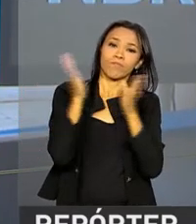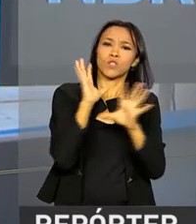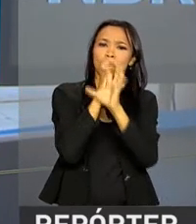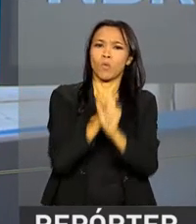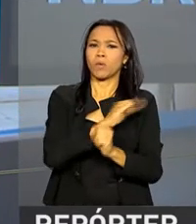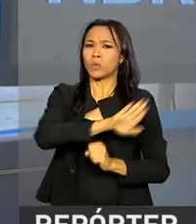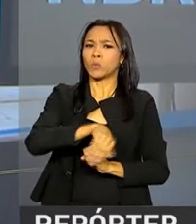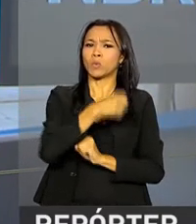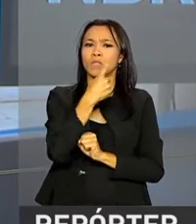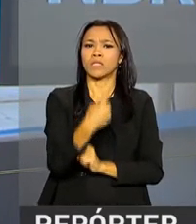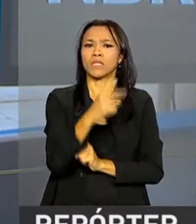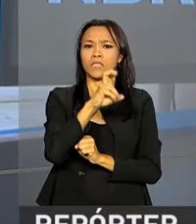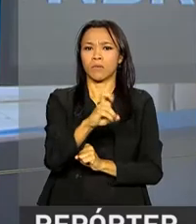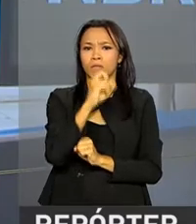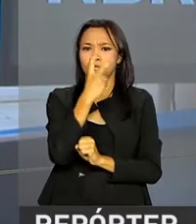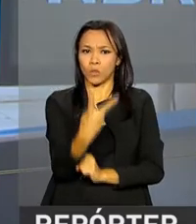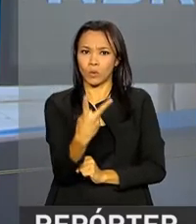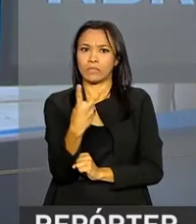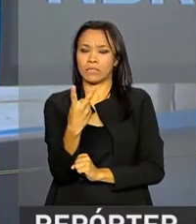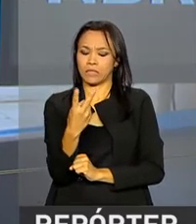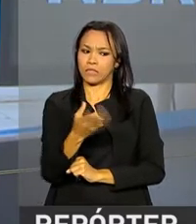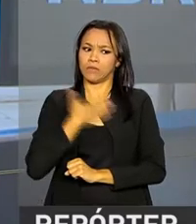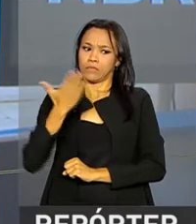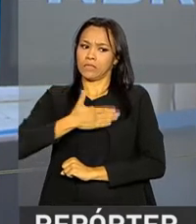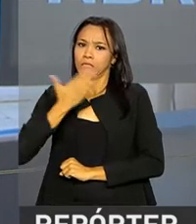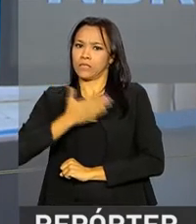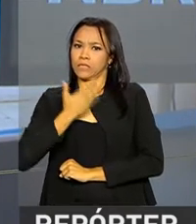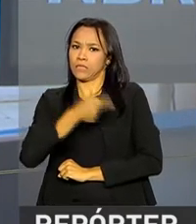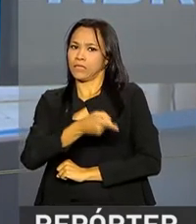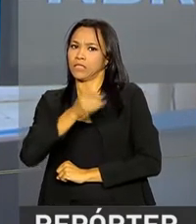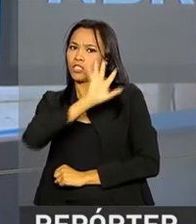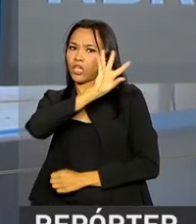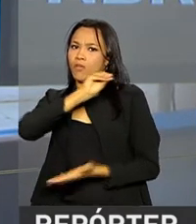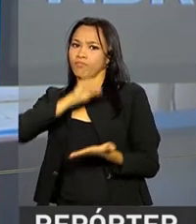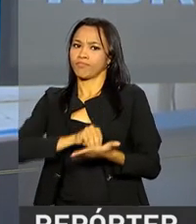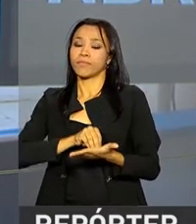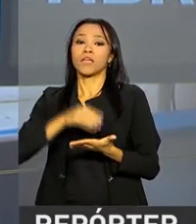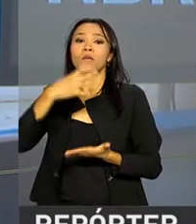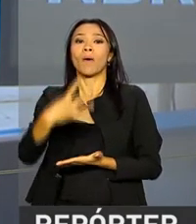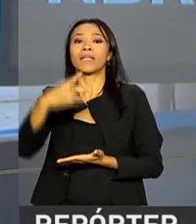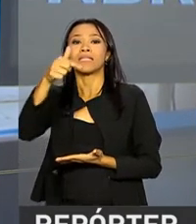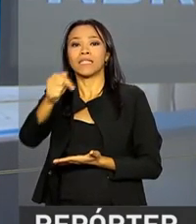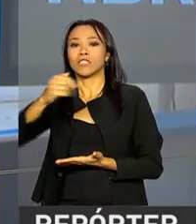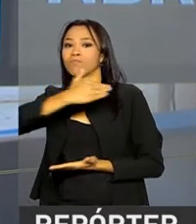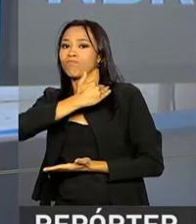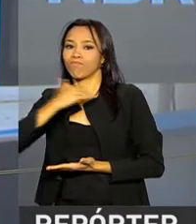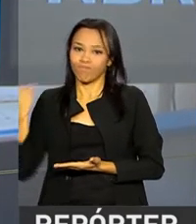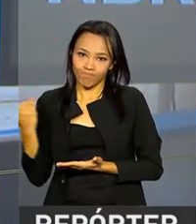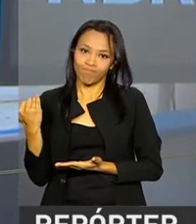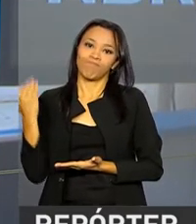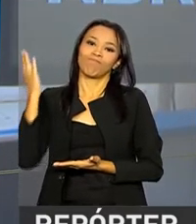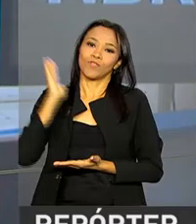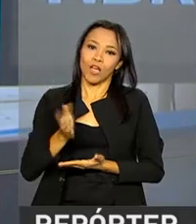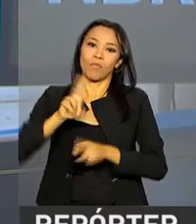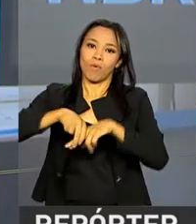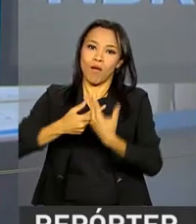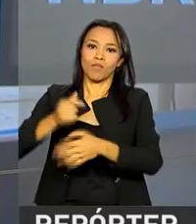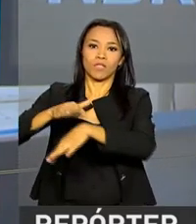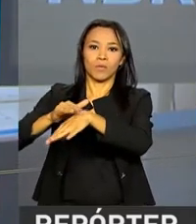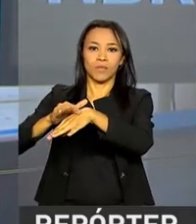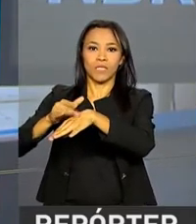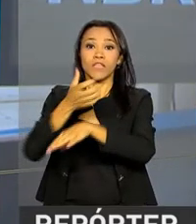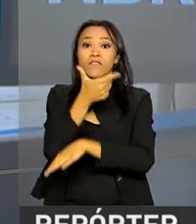são 152 suspeitos notificados e 47 mortes suspeitas da doença e